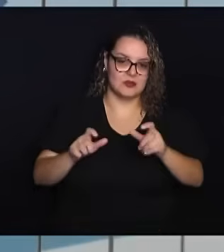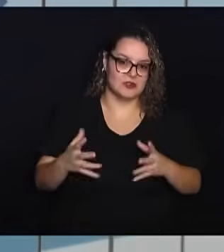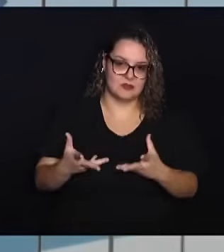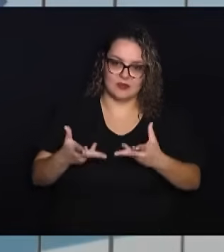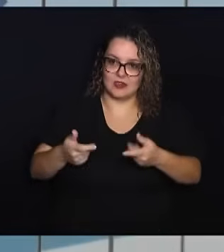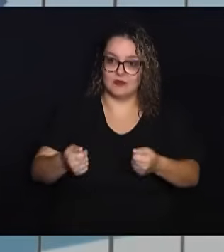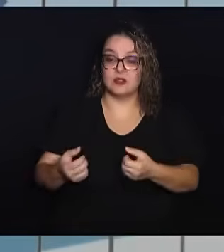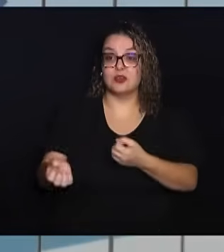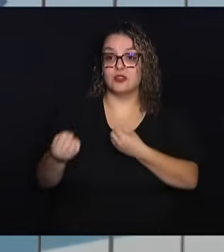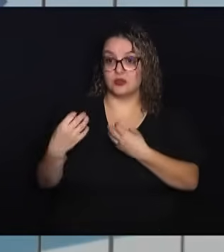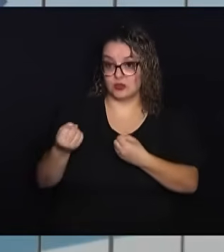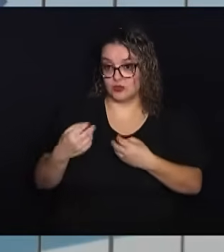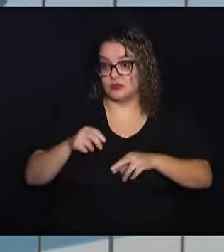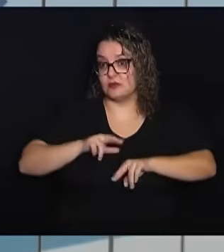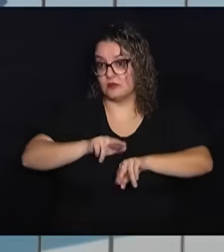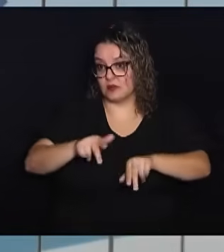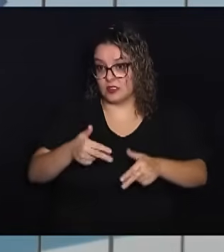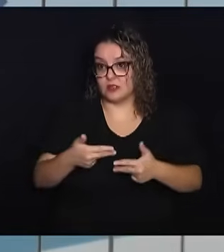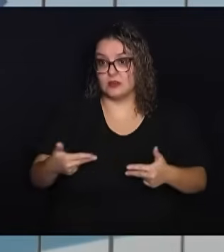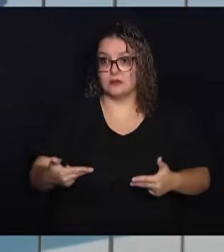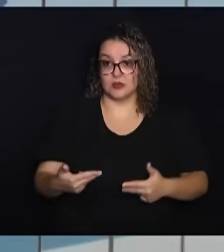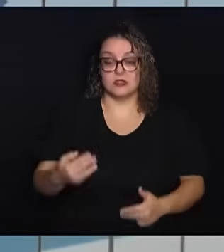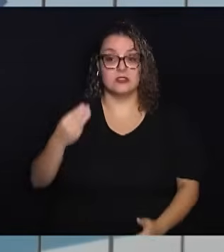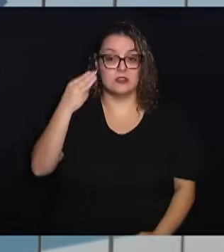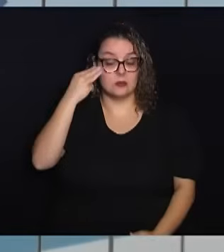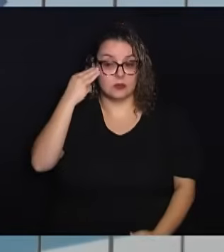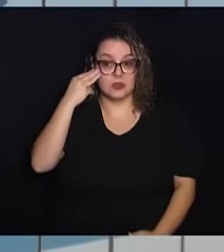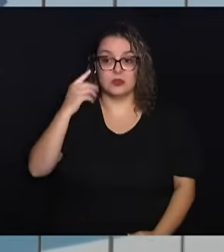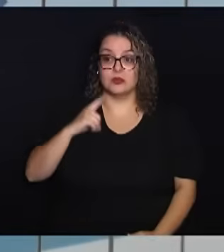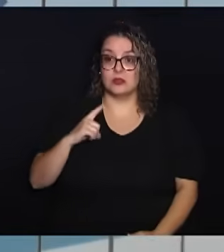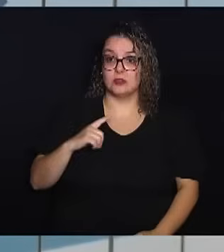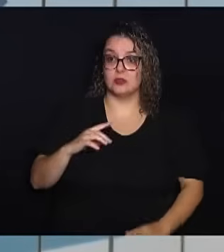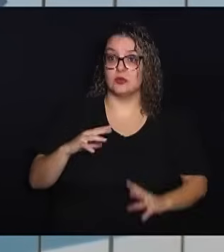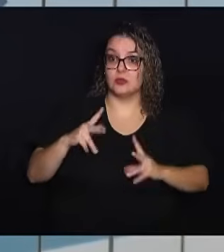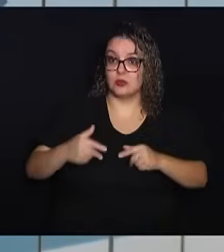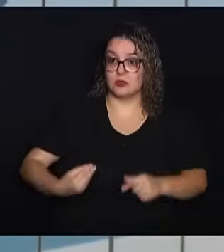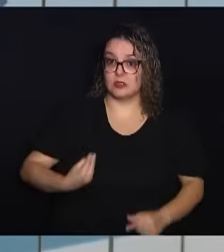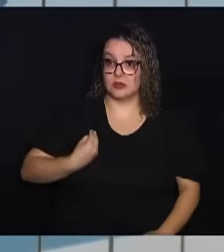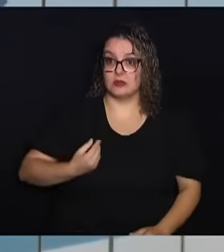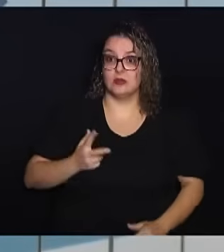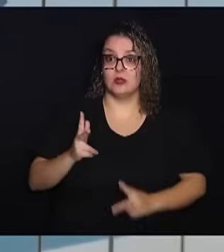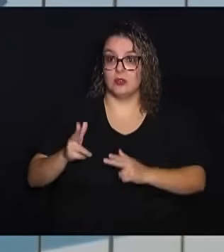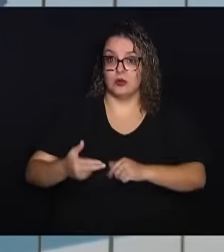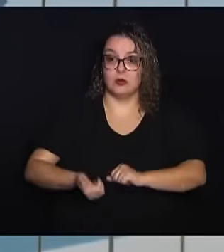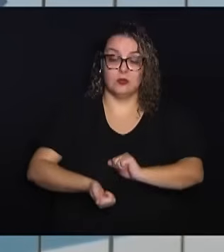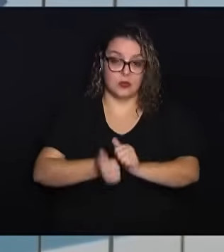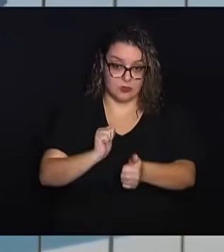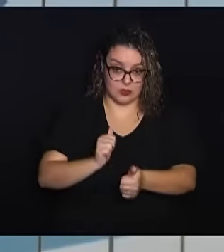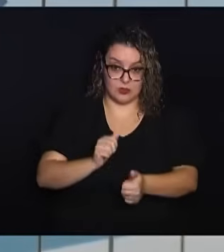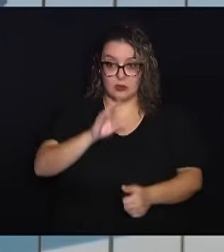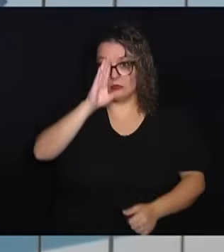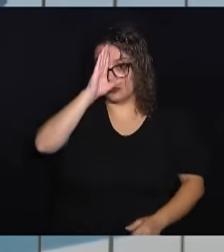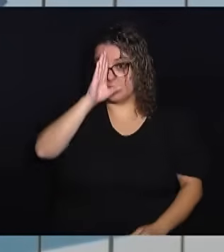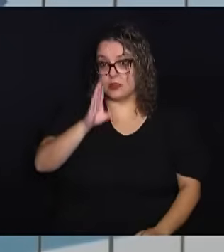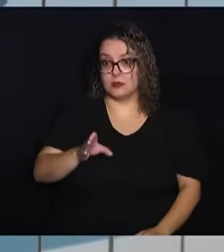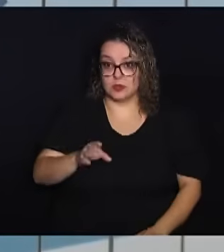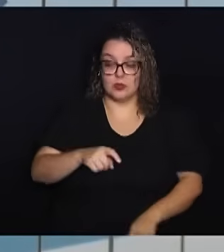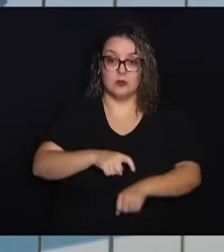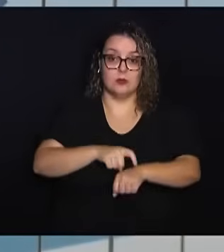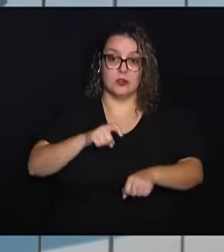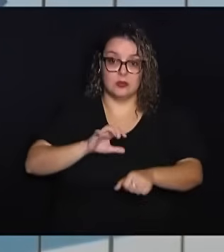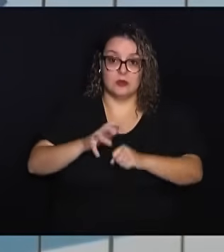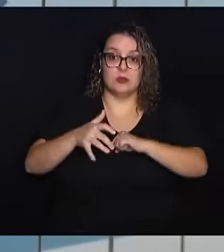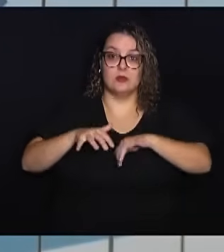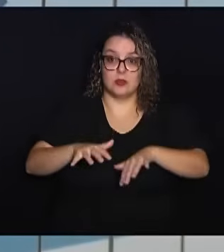que nos ensinaram muito, assim, essa mentalidade que ele teve durante toda a vida como atleta, principalmente na época da pandemia,